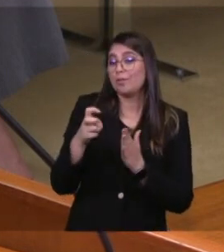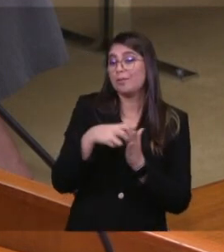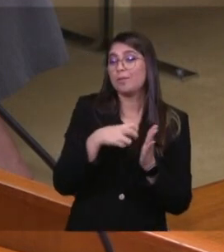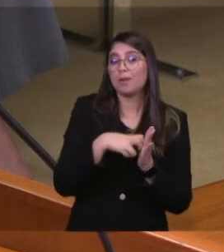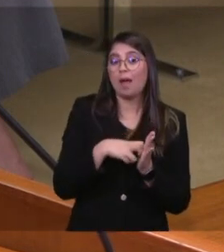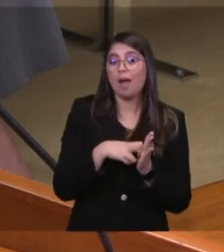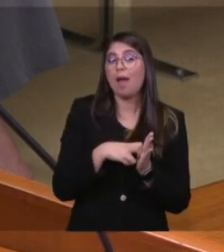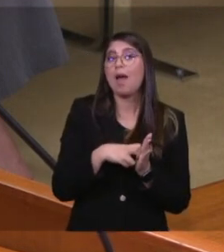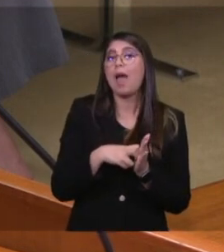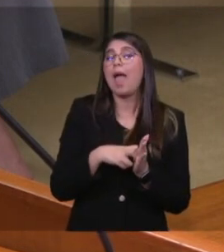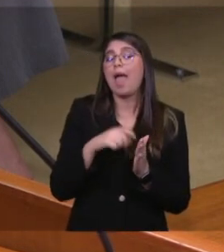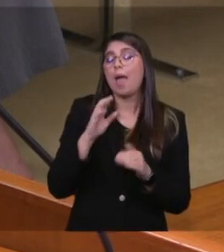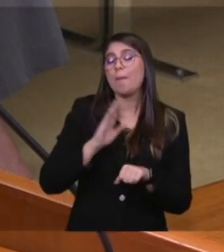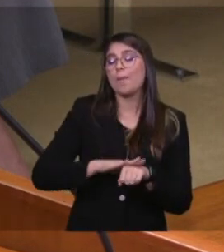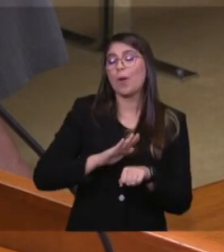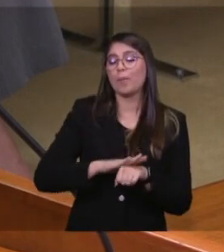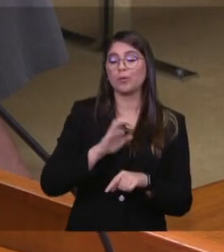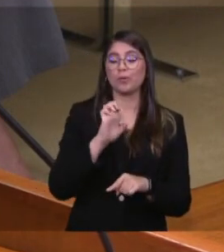no estado de origem.